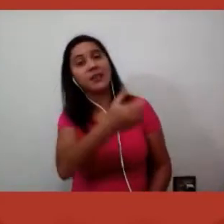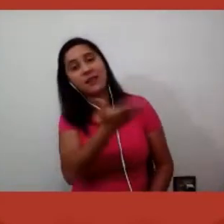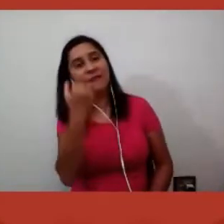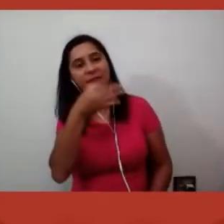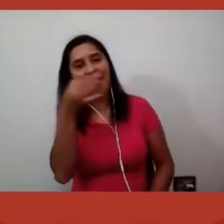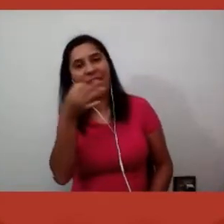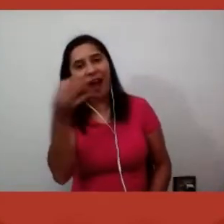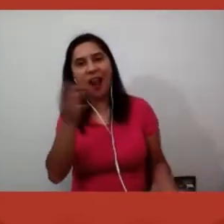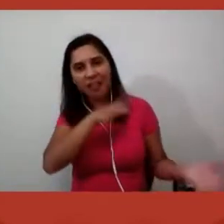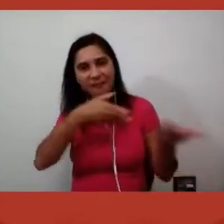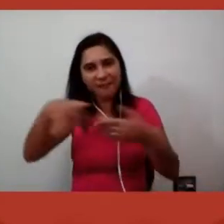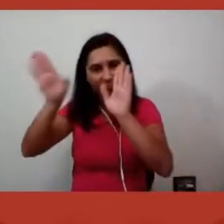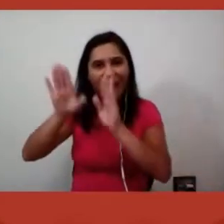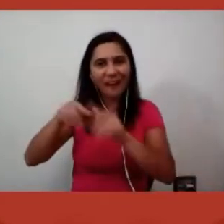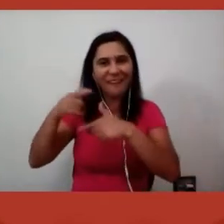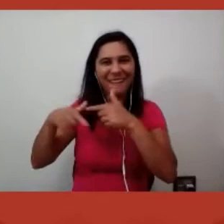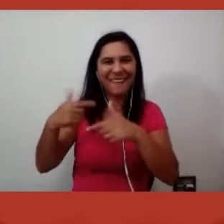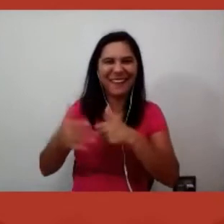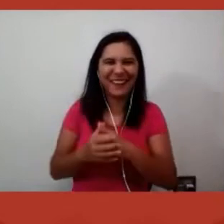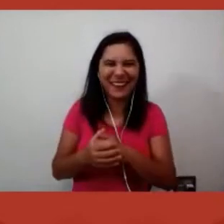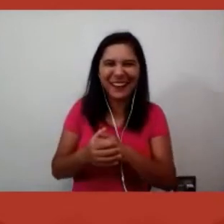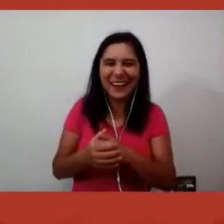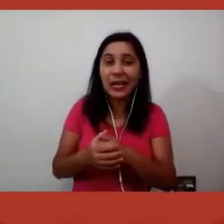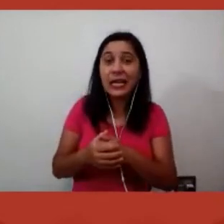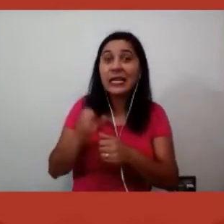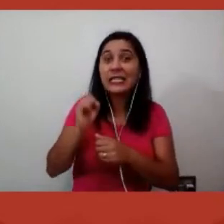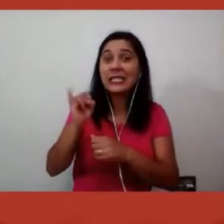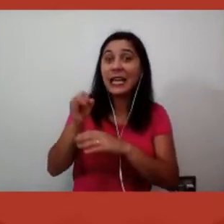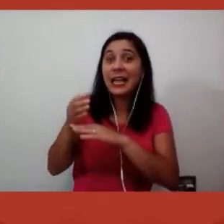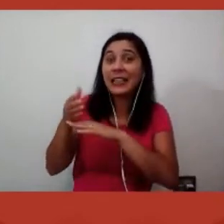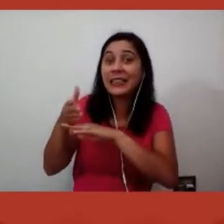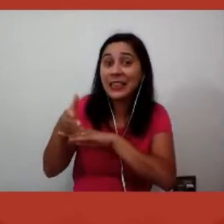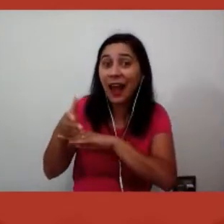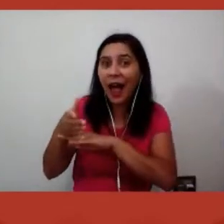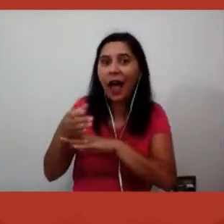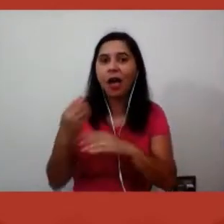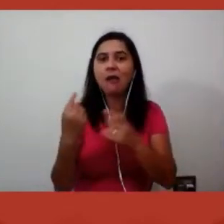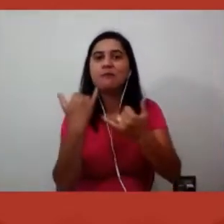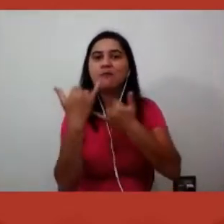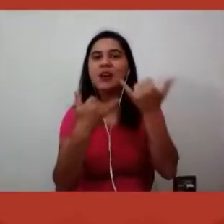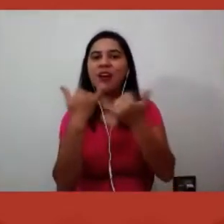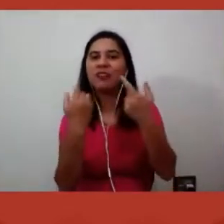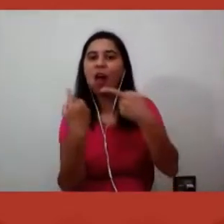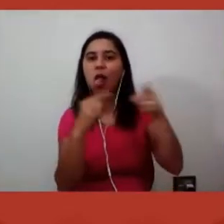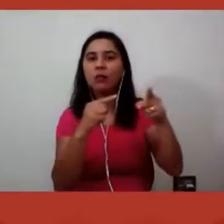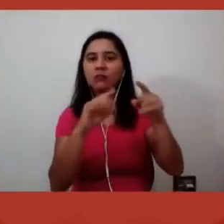para botar a mão na massa. Duro que se ela entrasse, ela ia acabar com a brincadeira, viu?